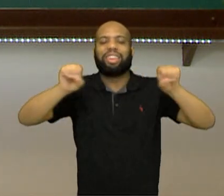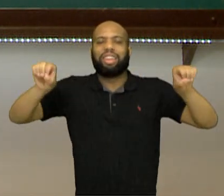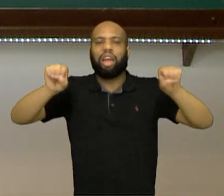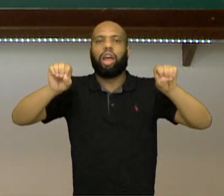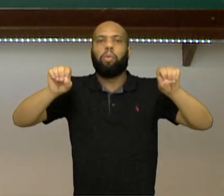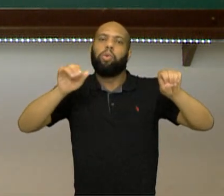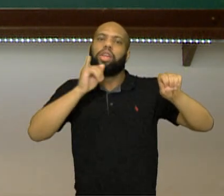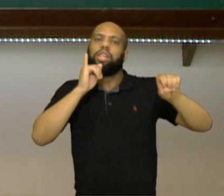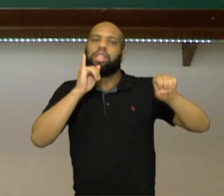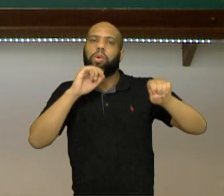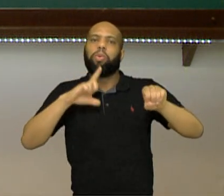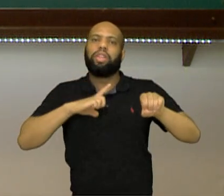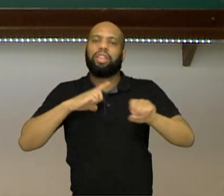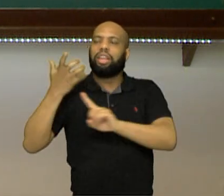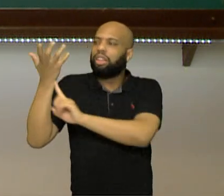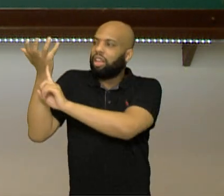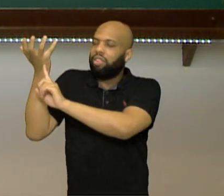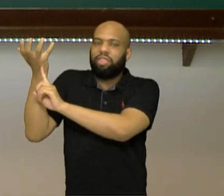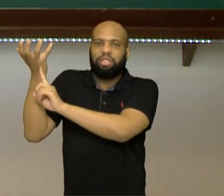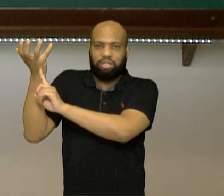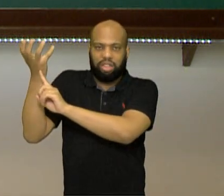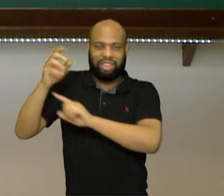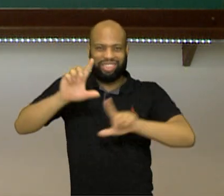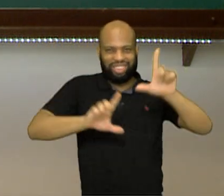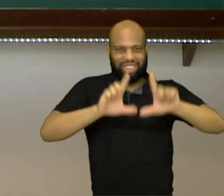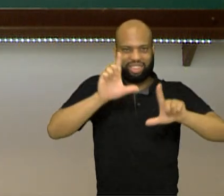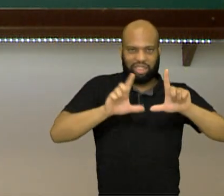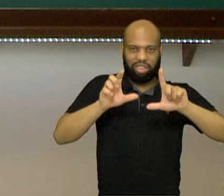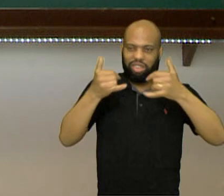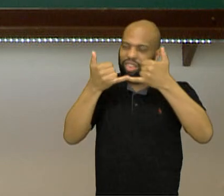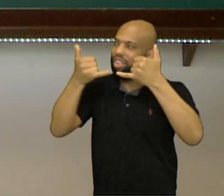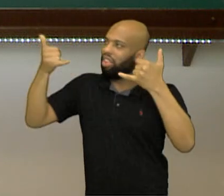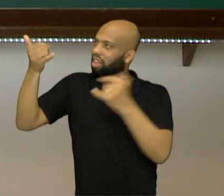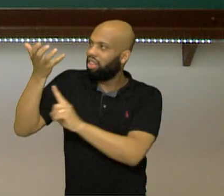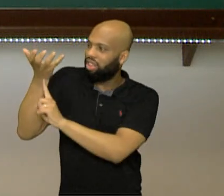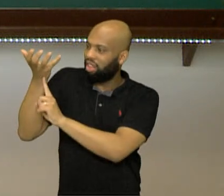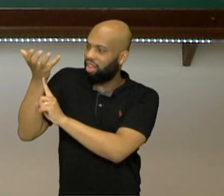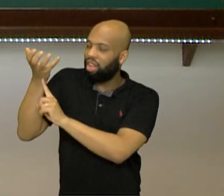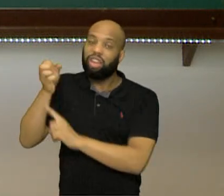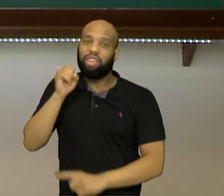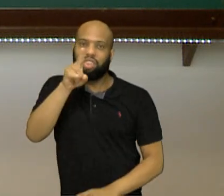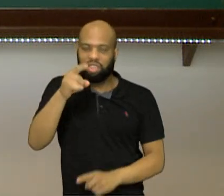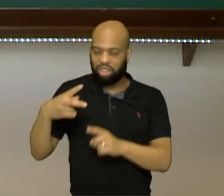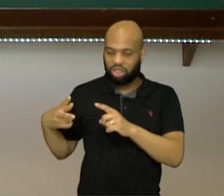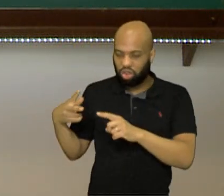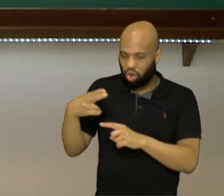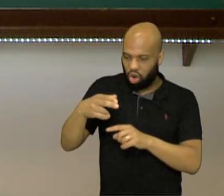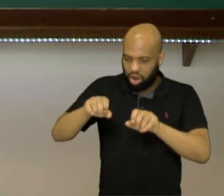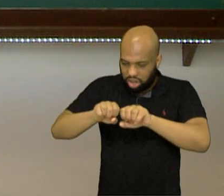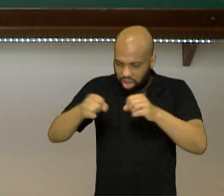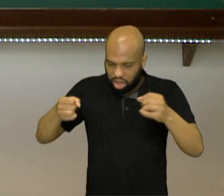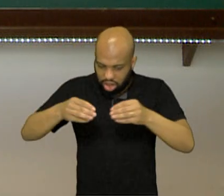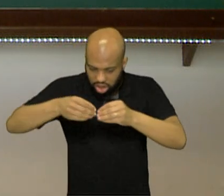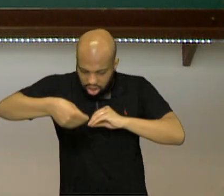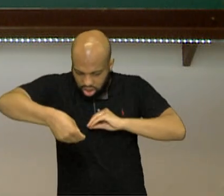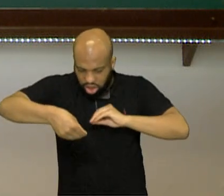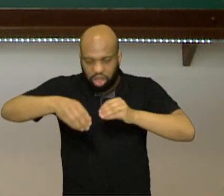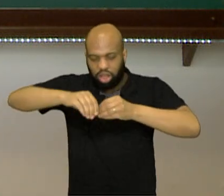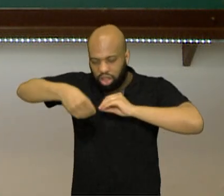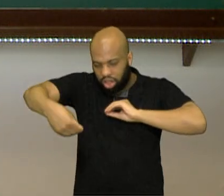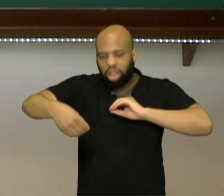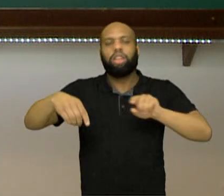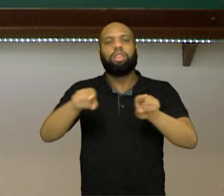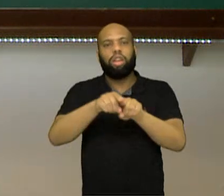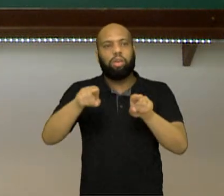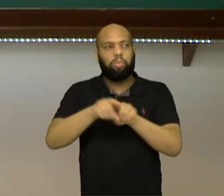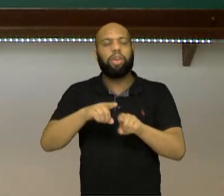de televisão, se você observar, o cabo tem o cabo coaxial, você corta ele, tem uma malha metálica ao redor do cabo. O